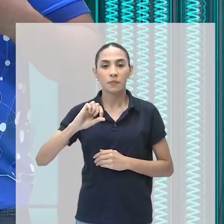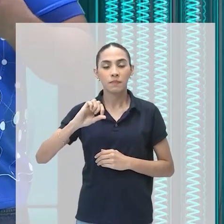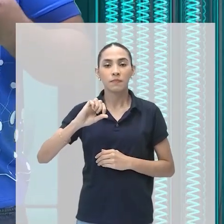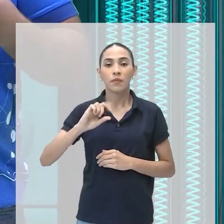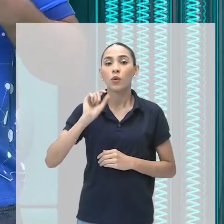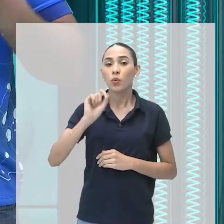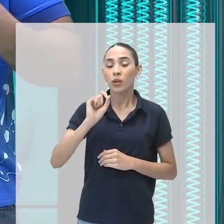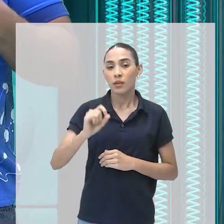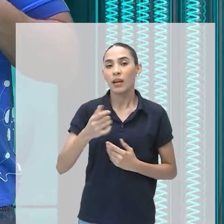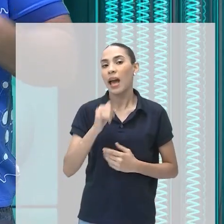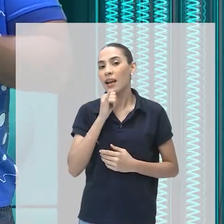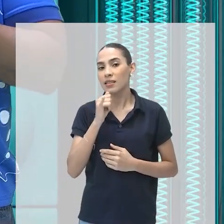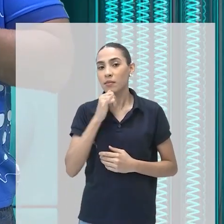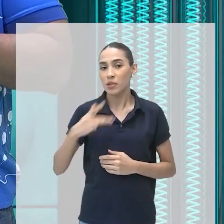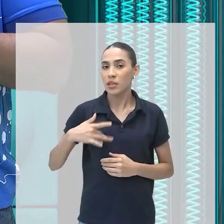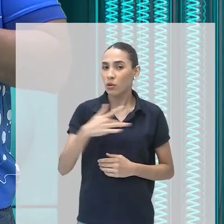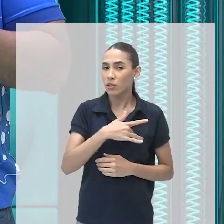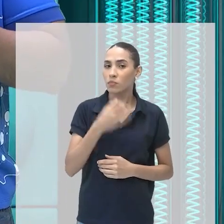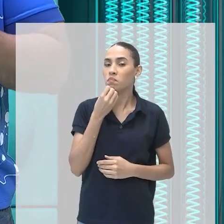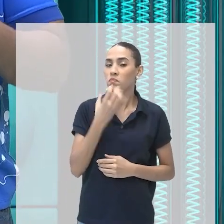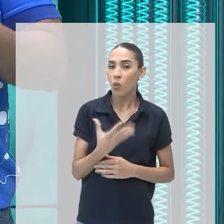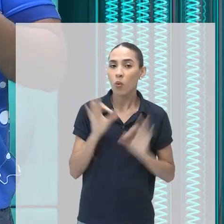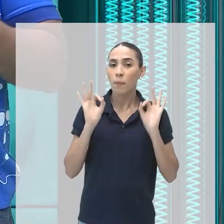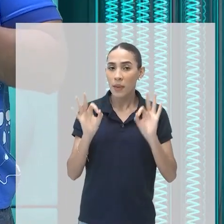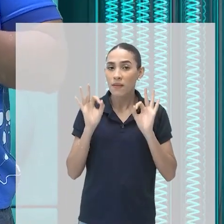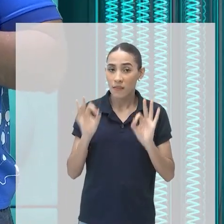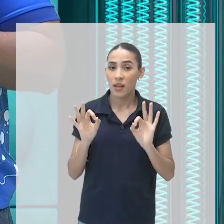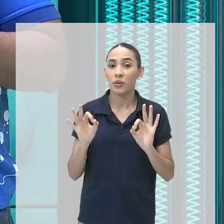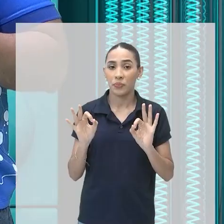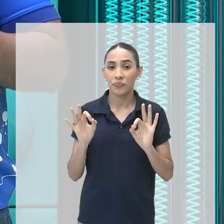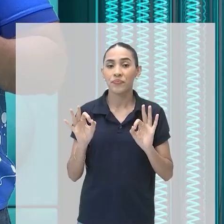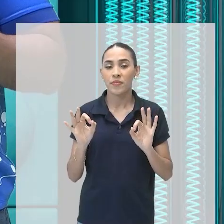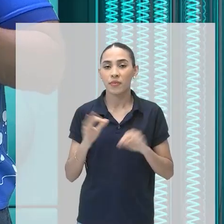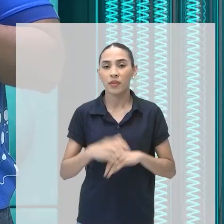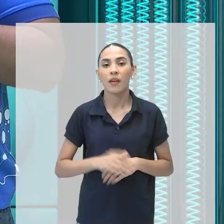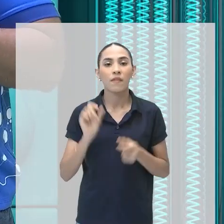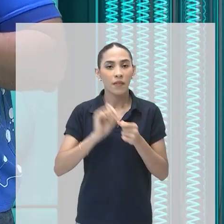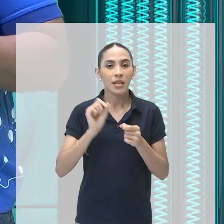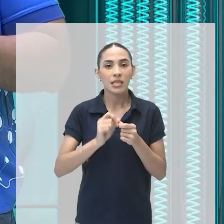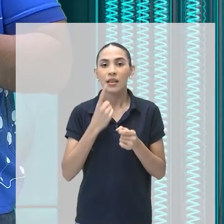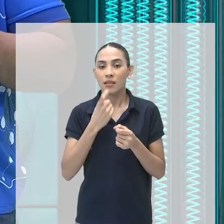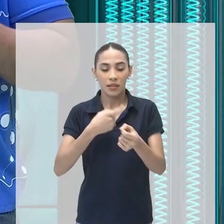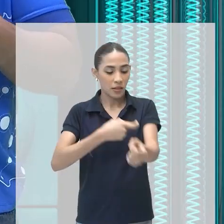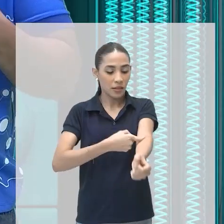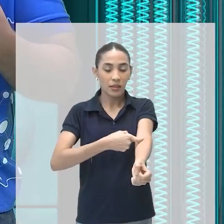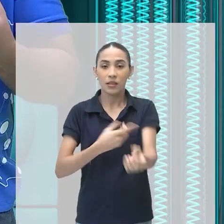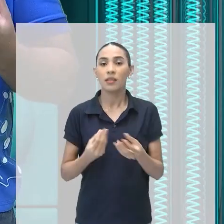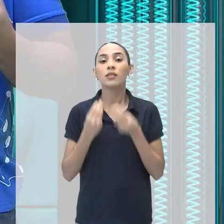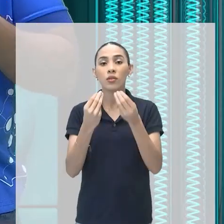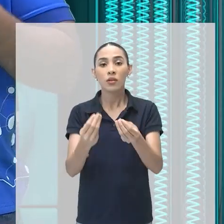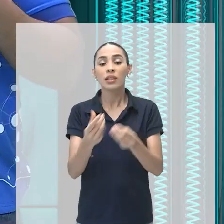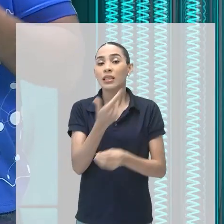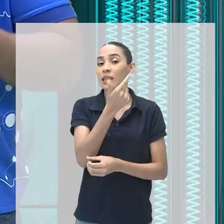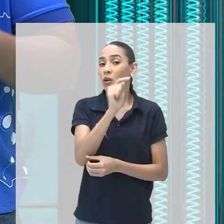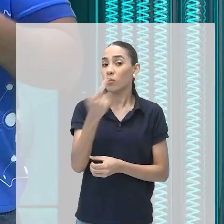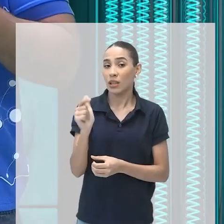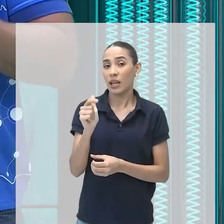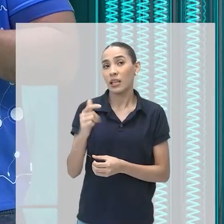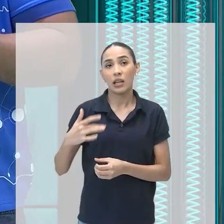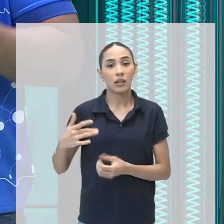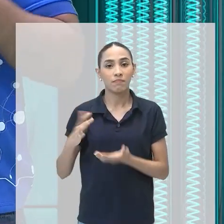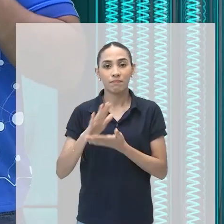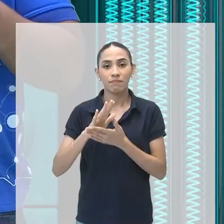que estejam em situação saudável, né? Que estejam em condições plenas de fazer doação de sangue, não tenham